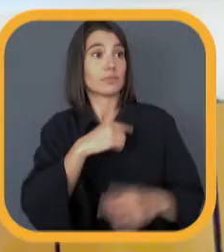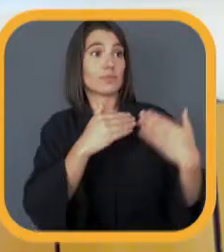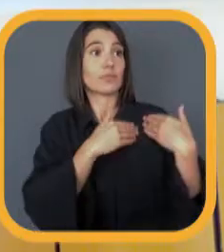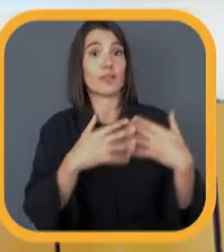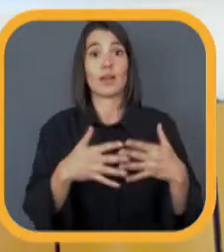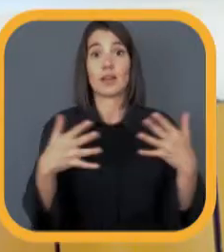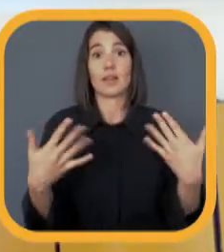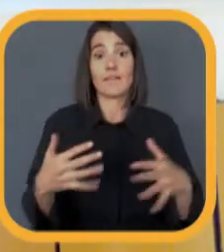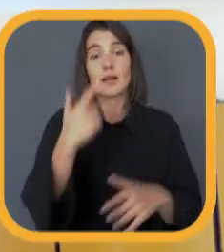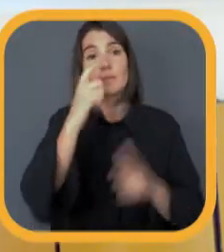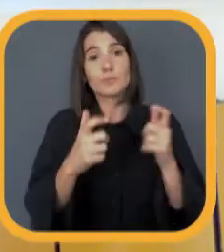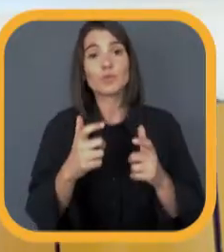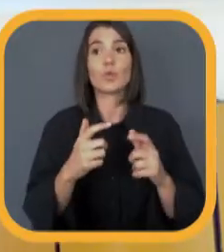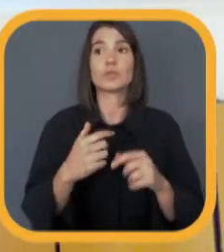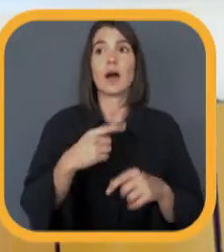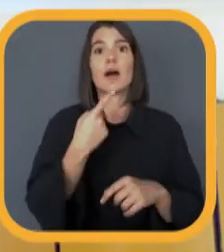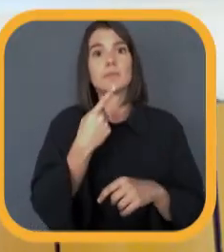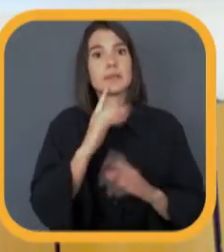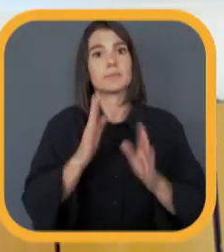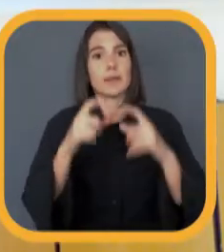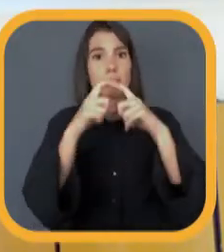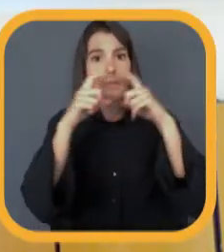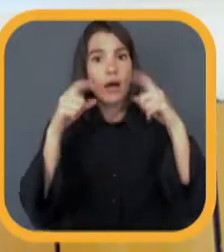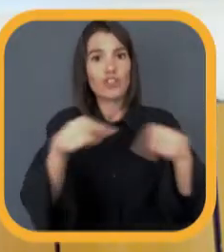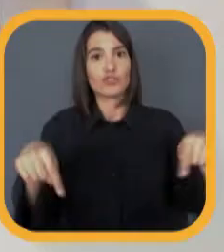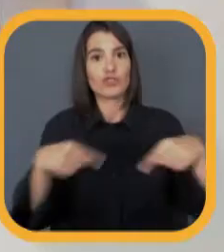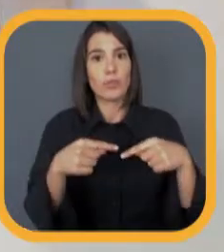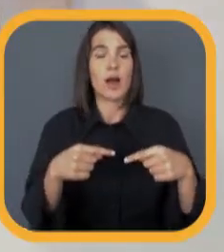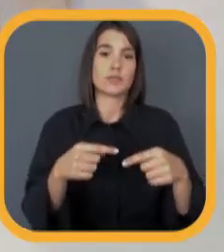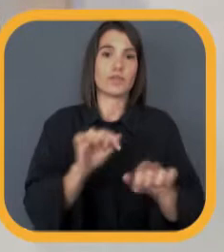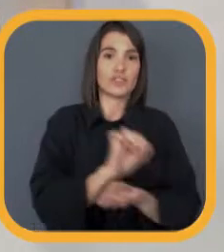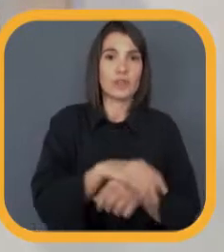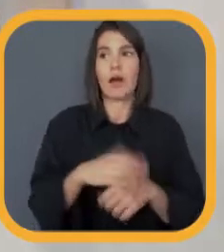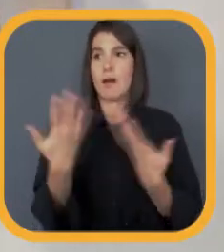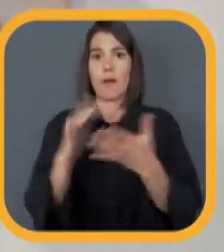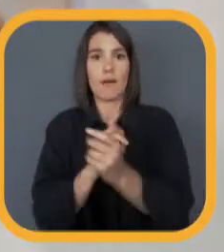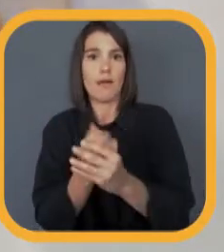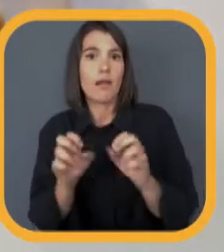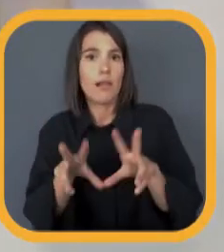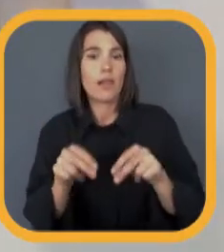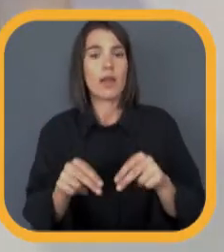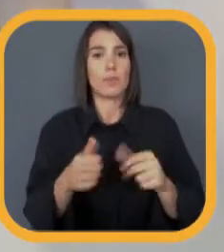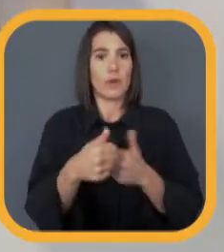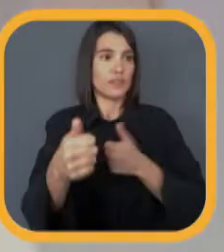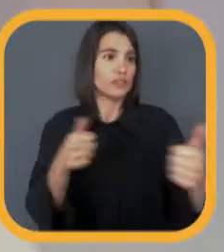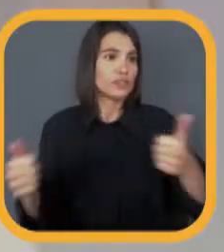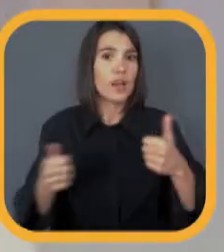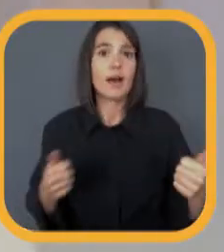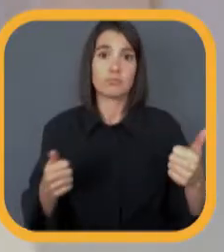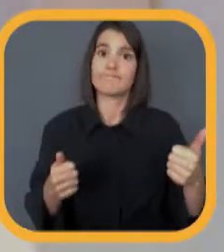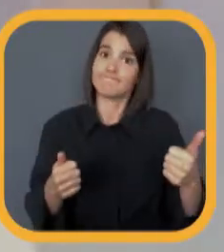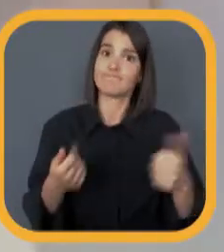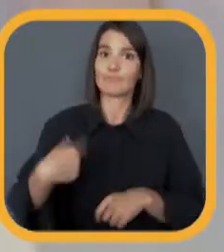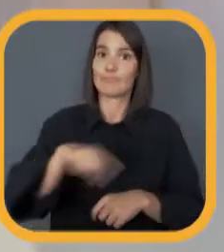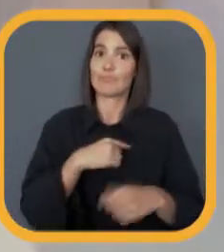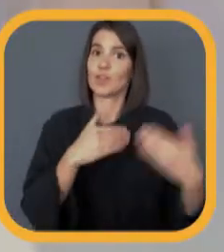fundamental para que as pessoas começassem a usar a máscara em locais fechados, para que desinfetassem as mãos, para que mantivessem a distância em relação às